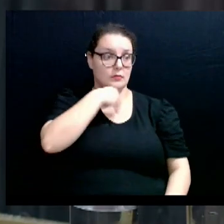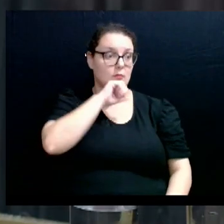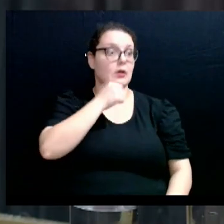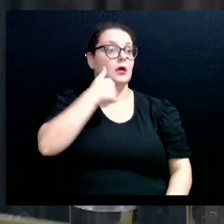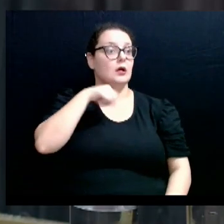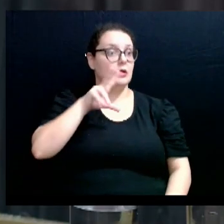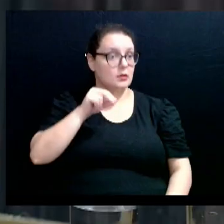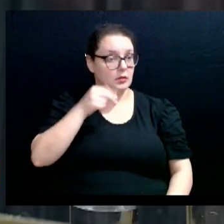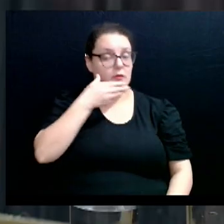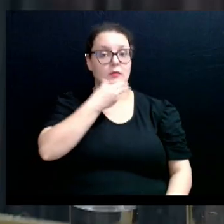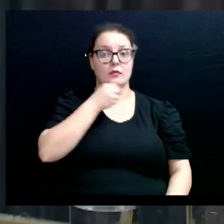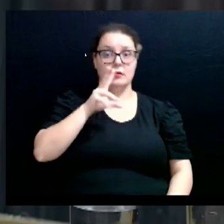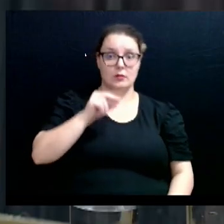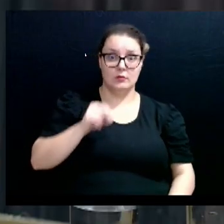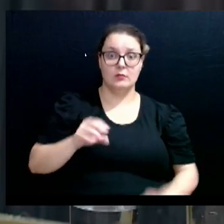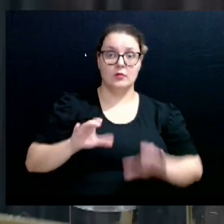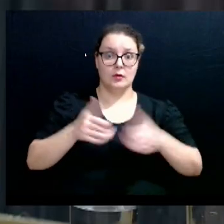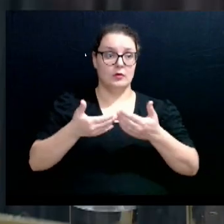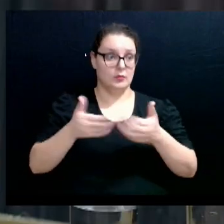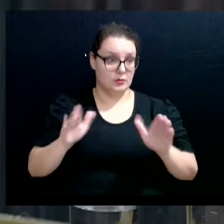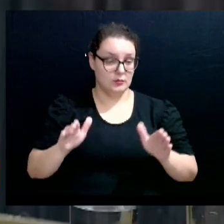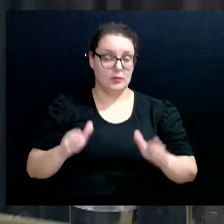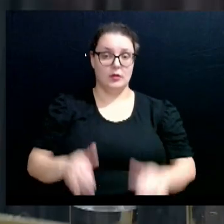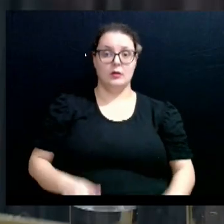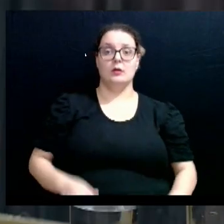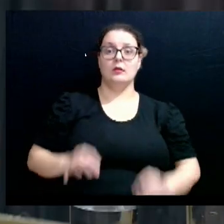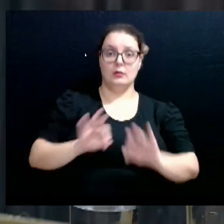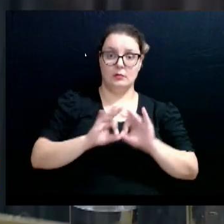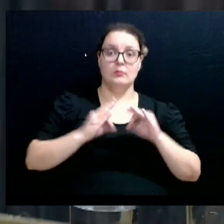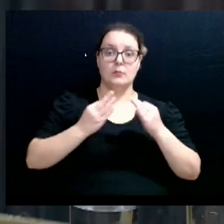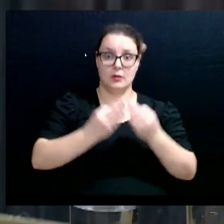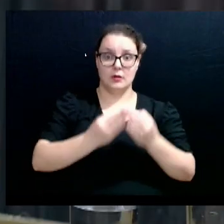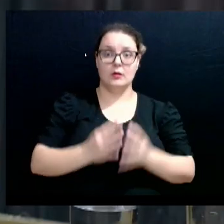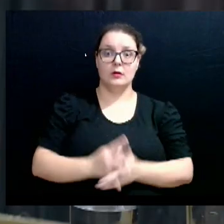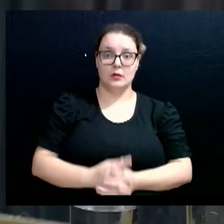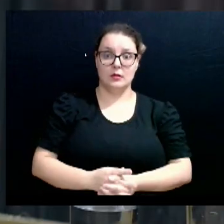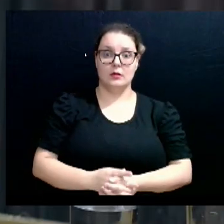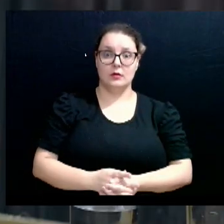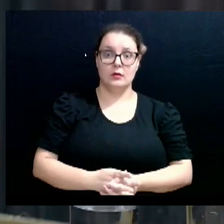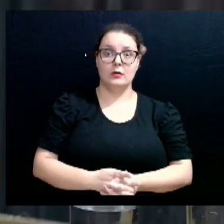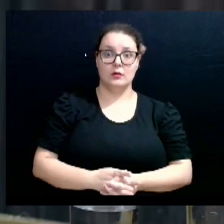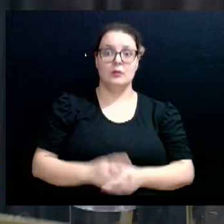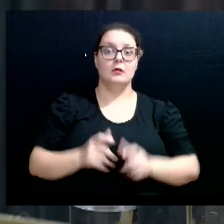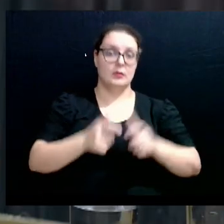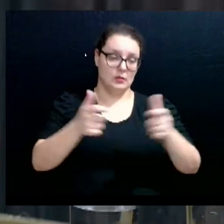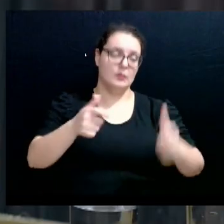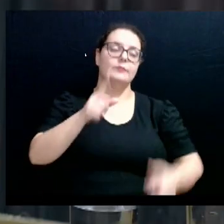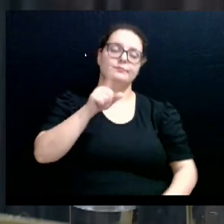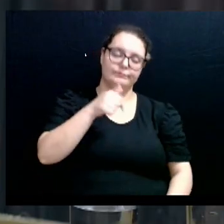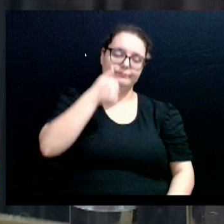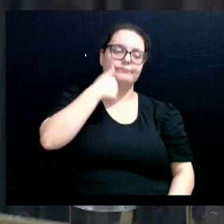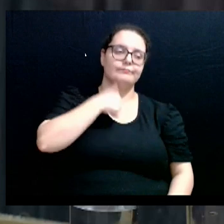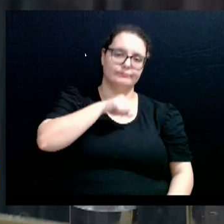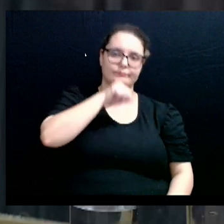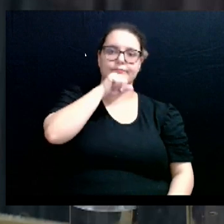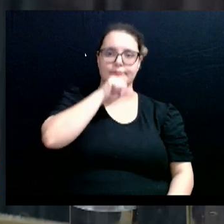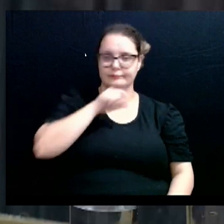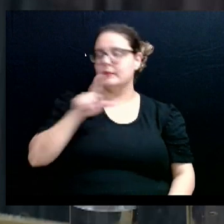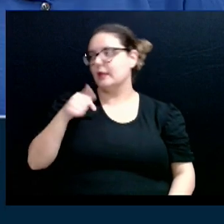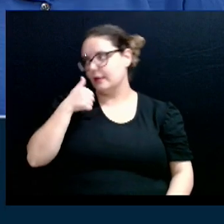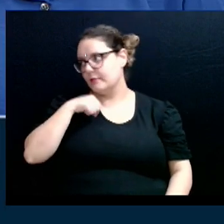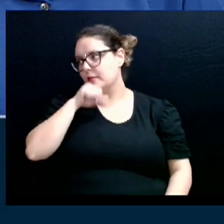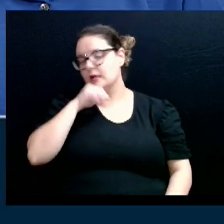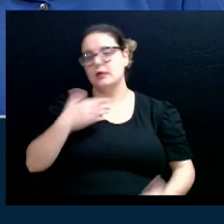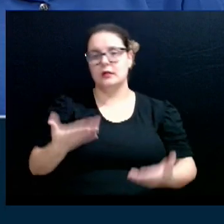um grupo aberto para os familiares, mas a Excelente trabalho. predominância ainda são São as as mães. mulheres, são as mães,